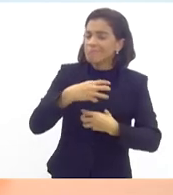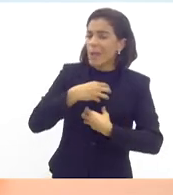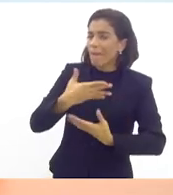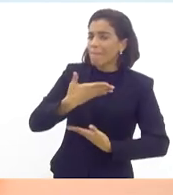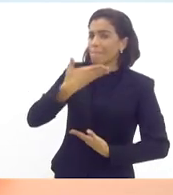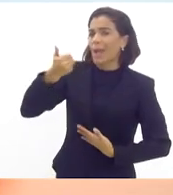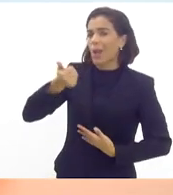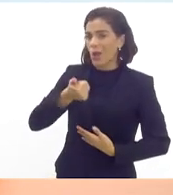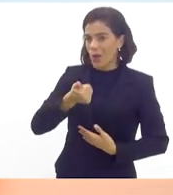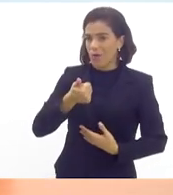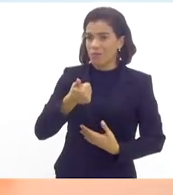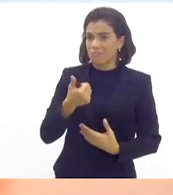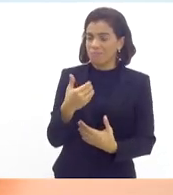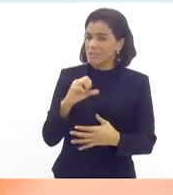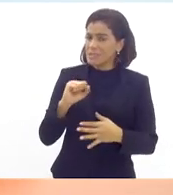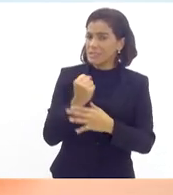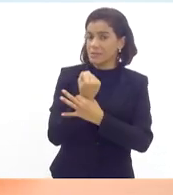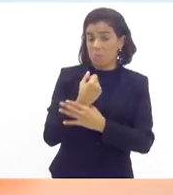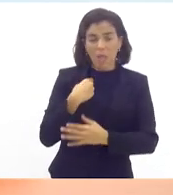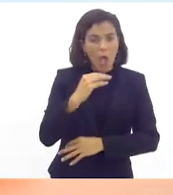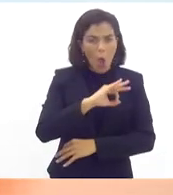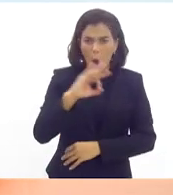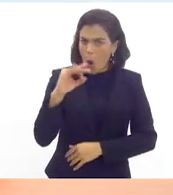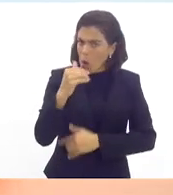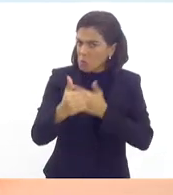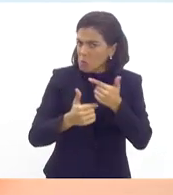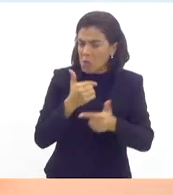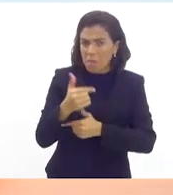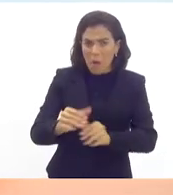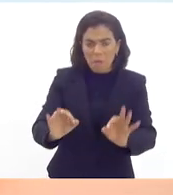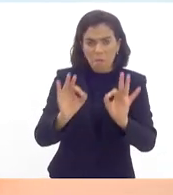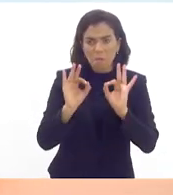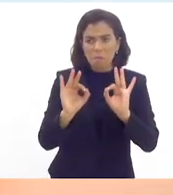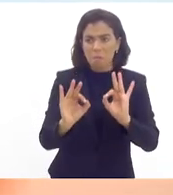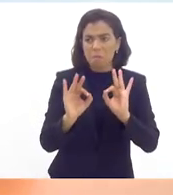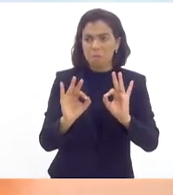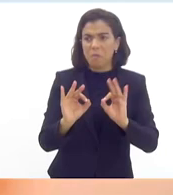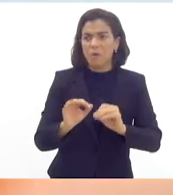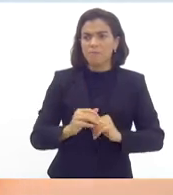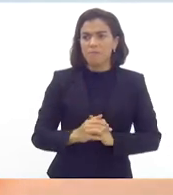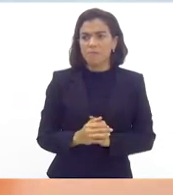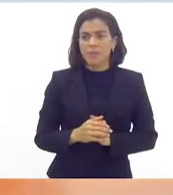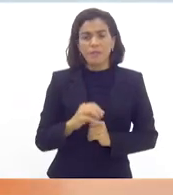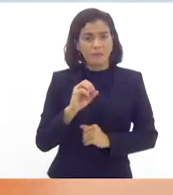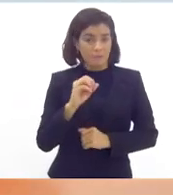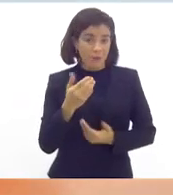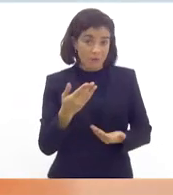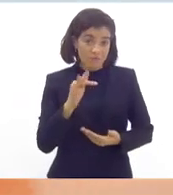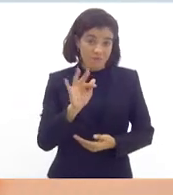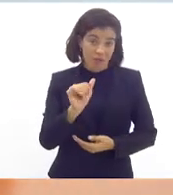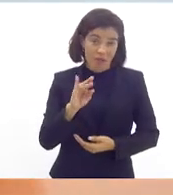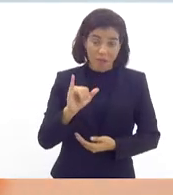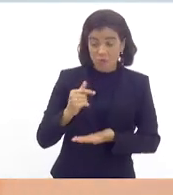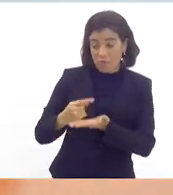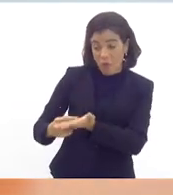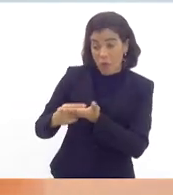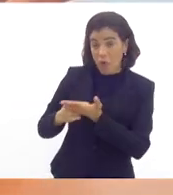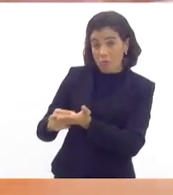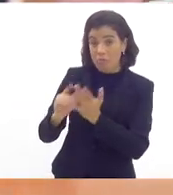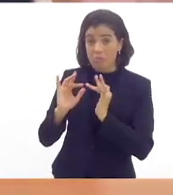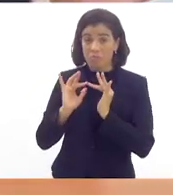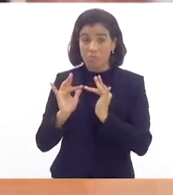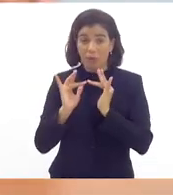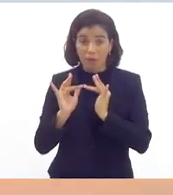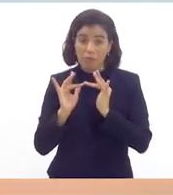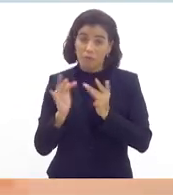mais confortável, porque eu preciso assim, está muito bem feito o trabalho. Está muito bem feito mesmo. Então, Fábio, só depois acertar, só entrar em contato e